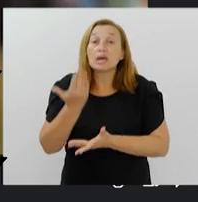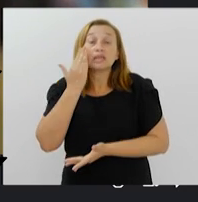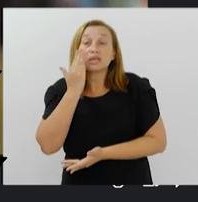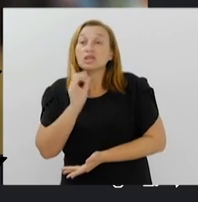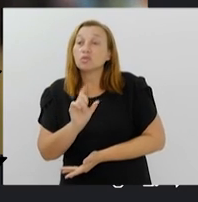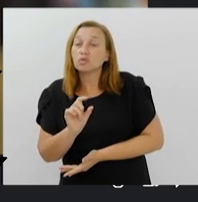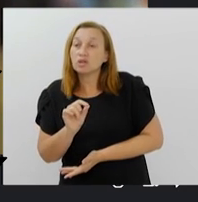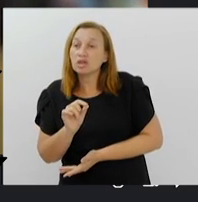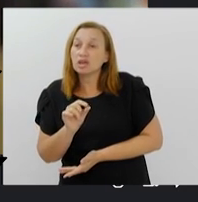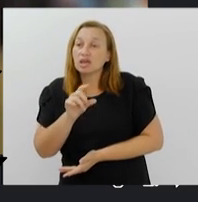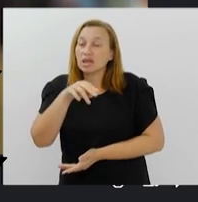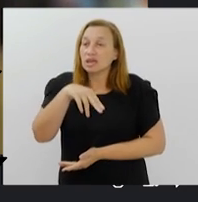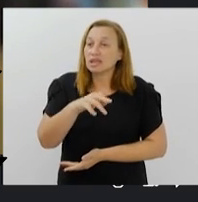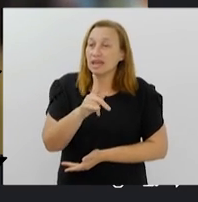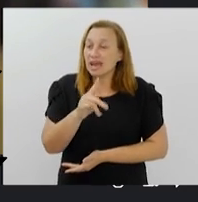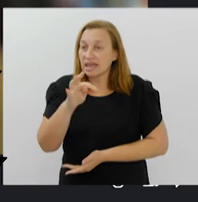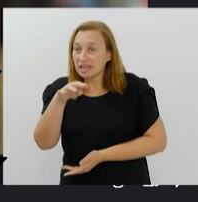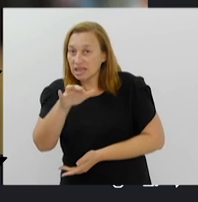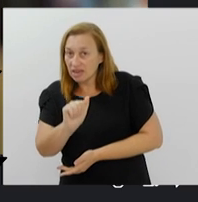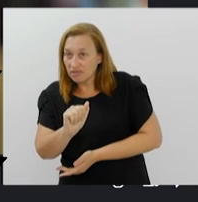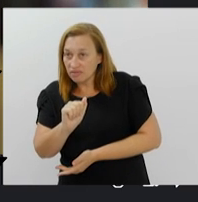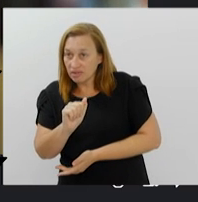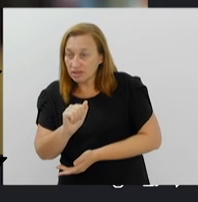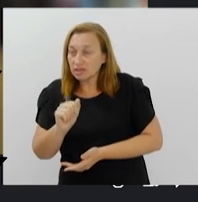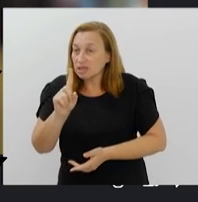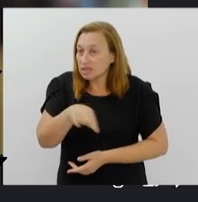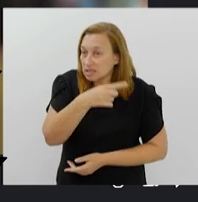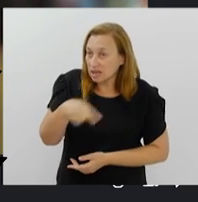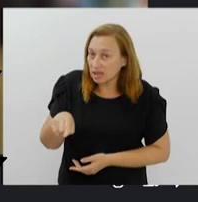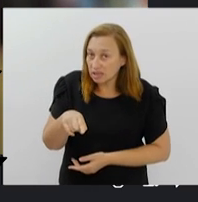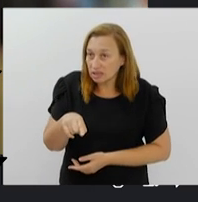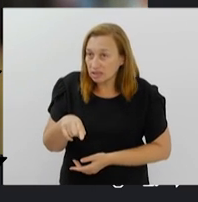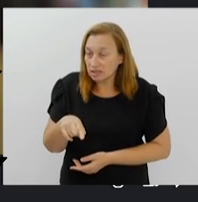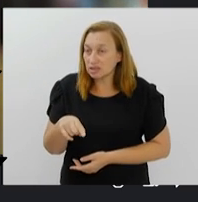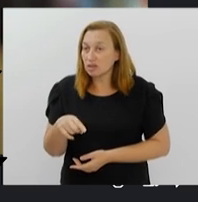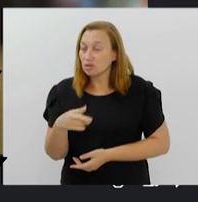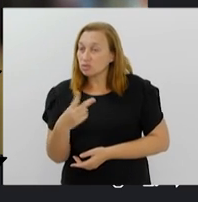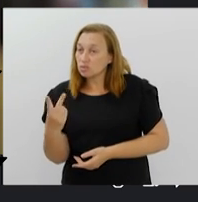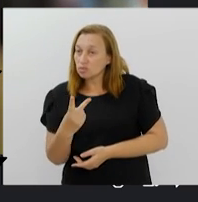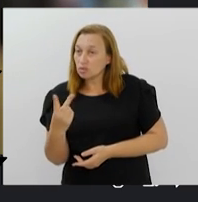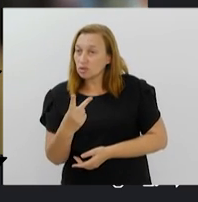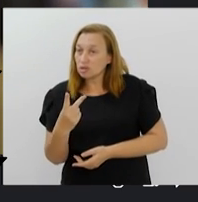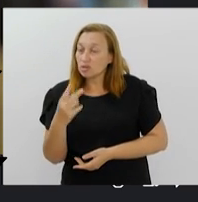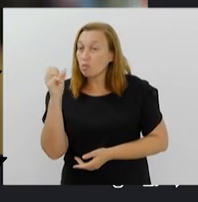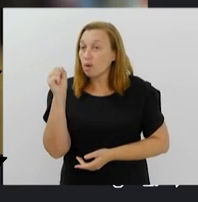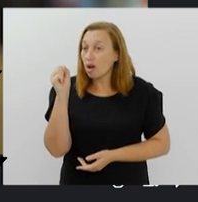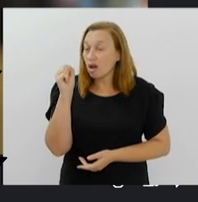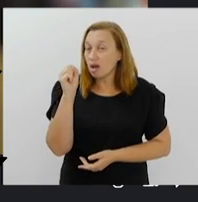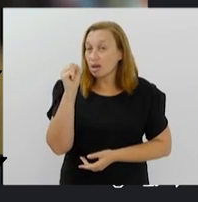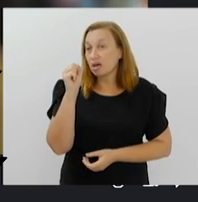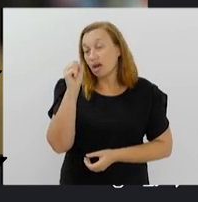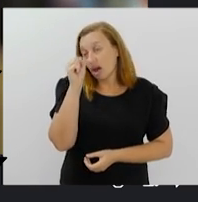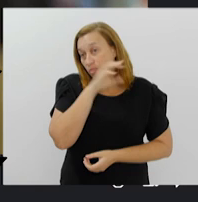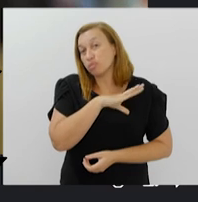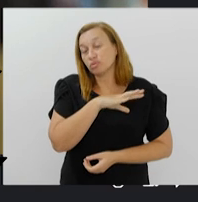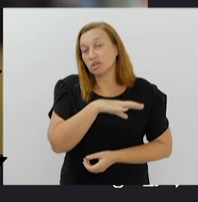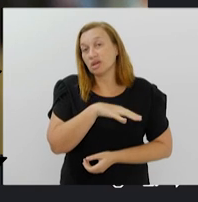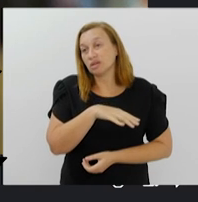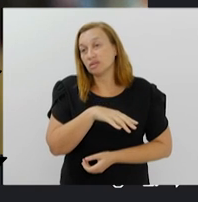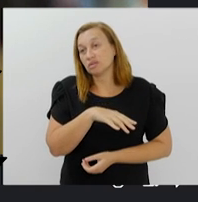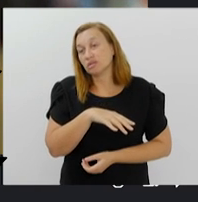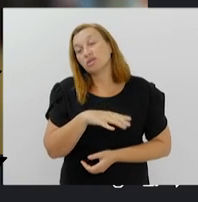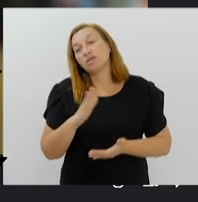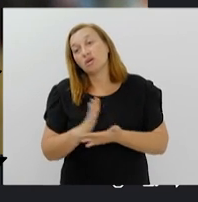negativas de cobertura reajustes excessivos e cancelamentos unilaterais são abusivos né e na maioria dos casos são